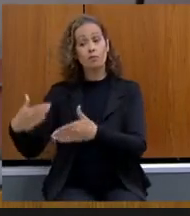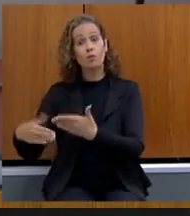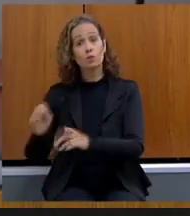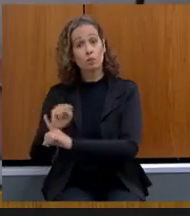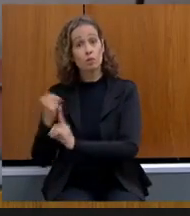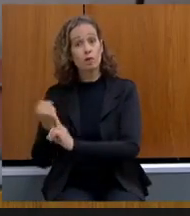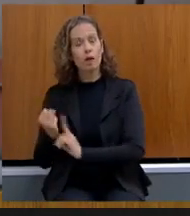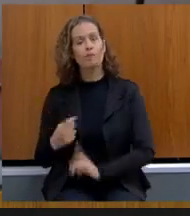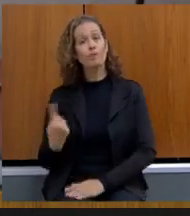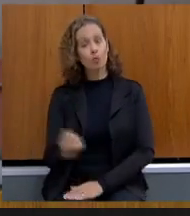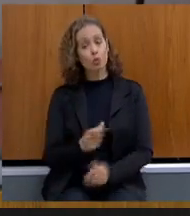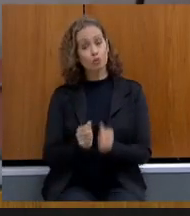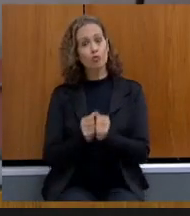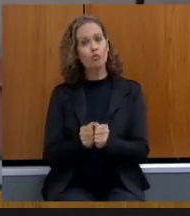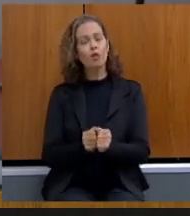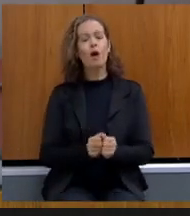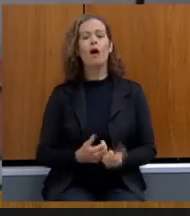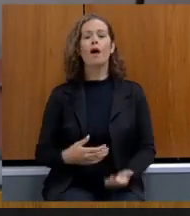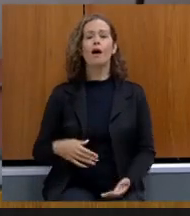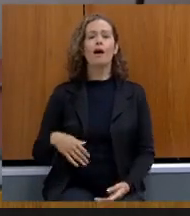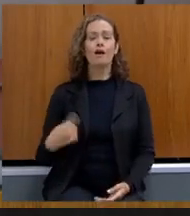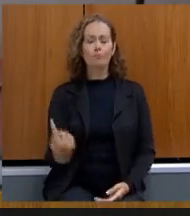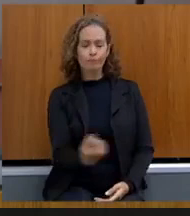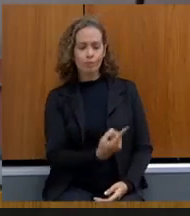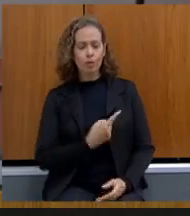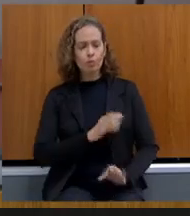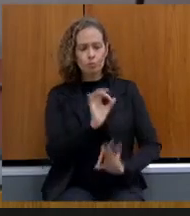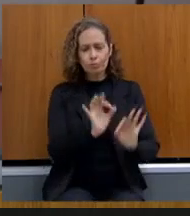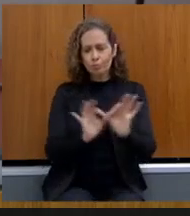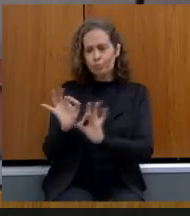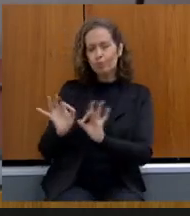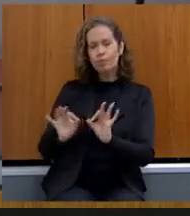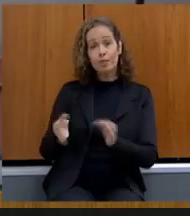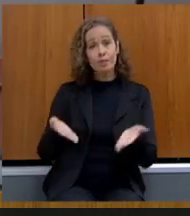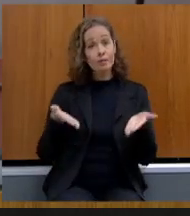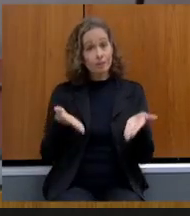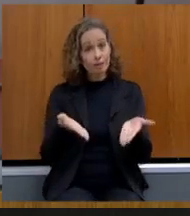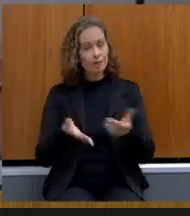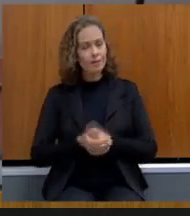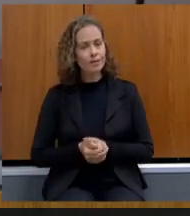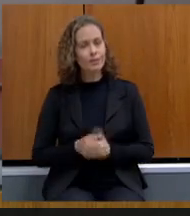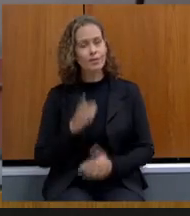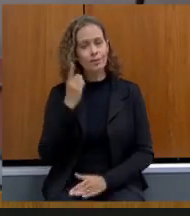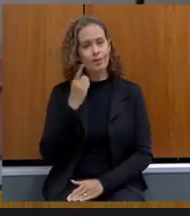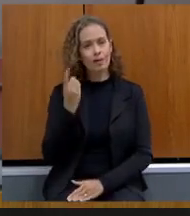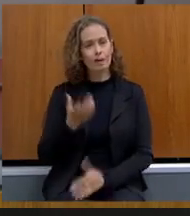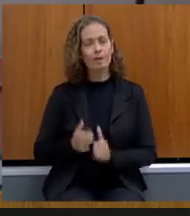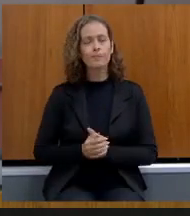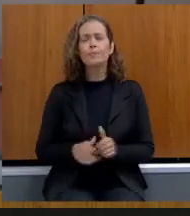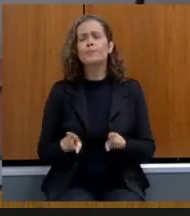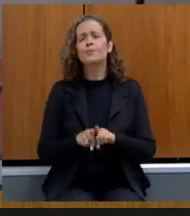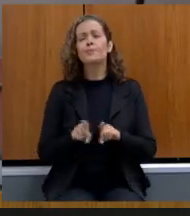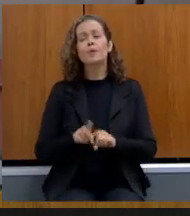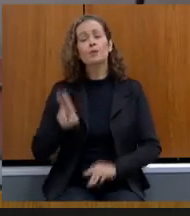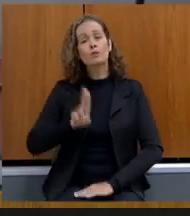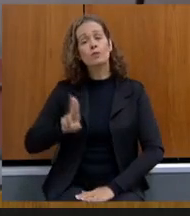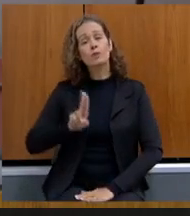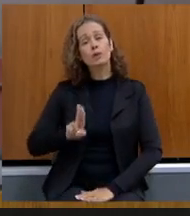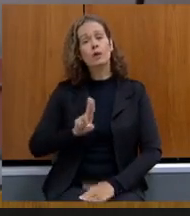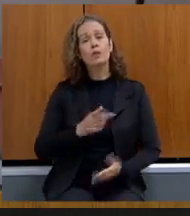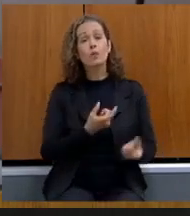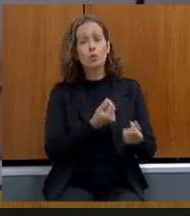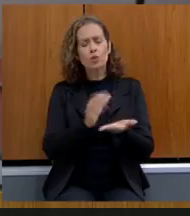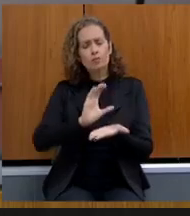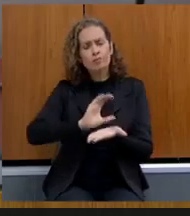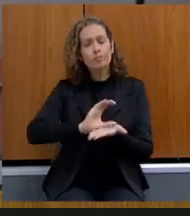nós isso é planejamento Desenvolvimento Social sabe Deputado André e André Quintão e utilizando é os recursos da